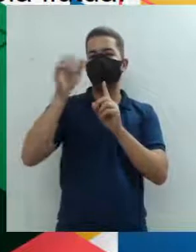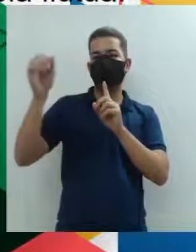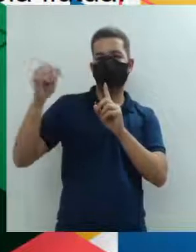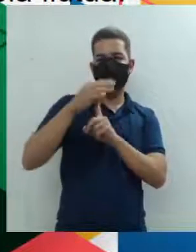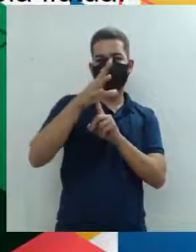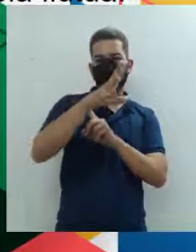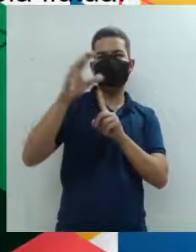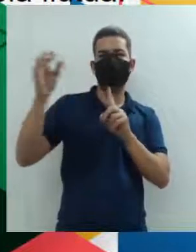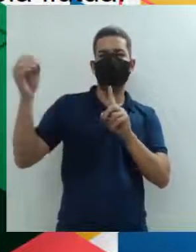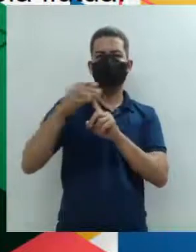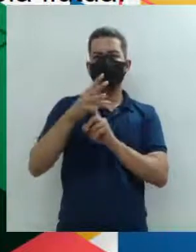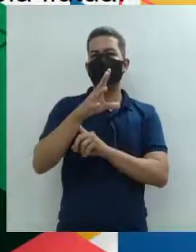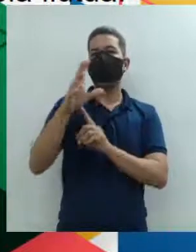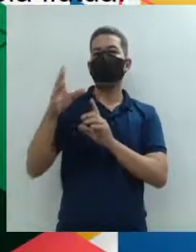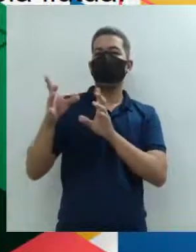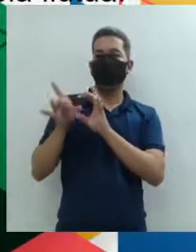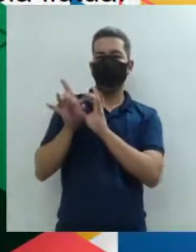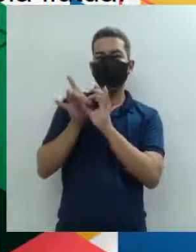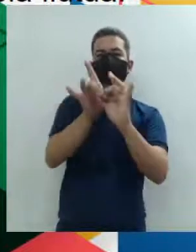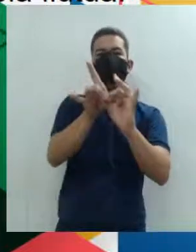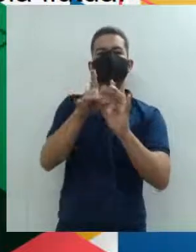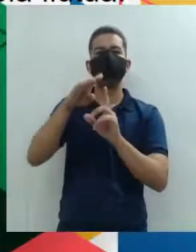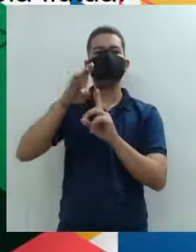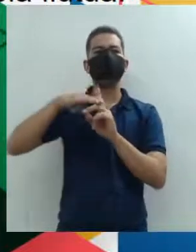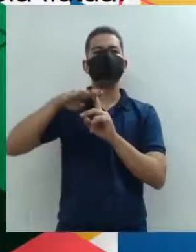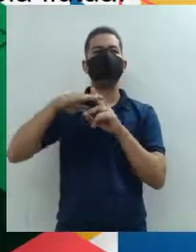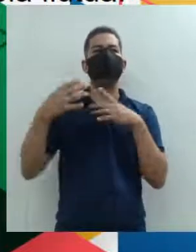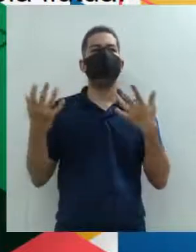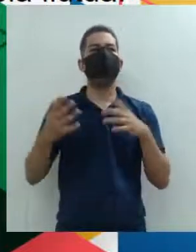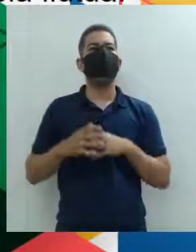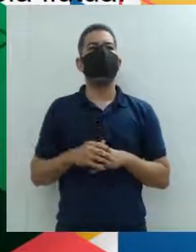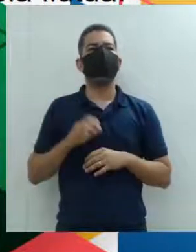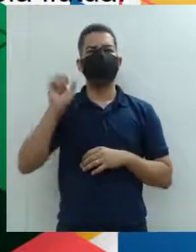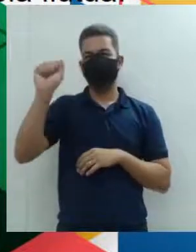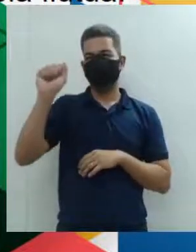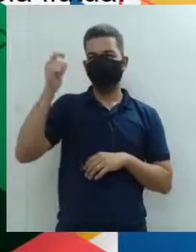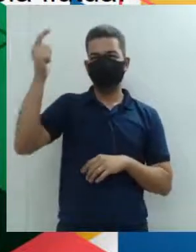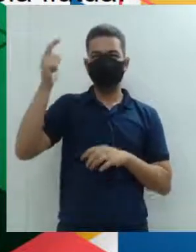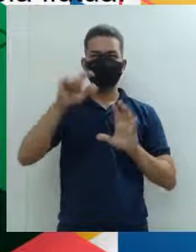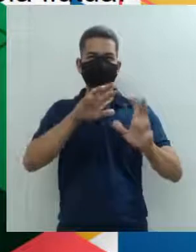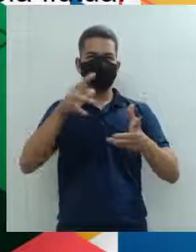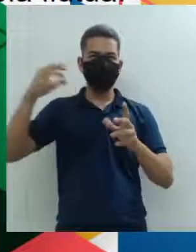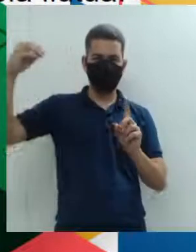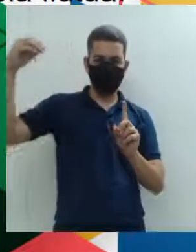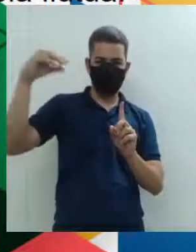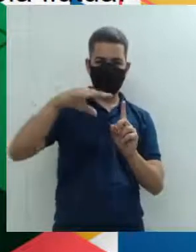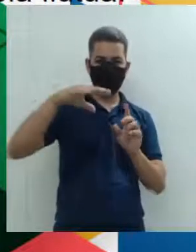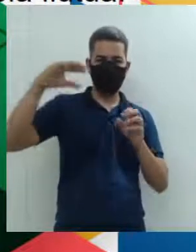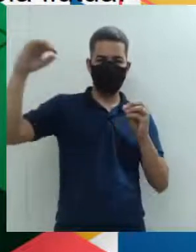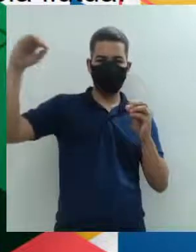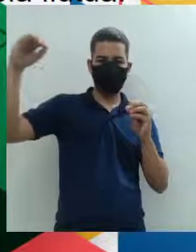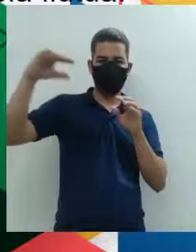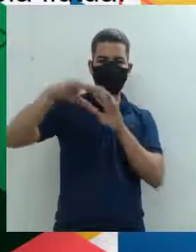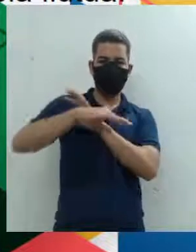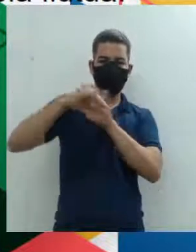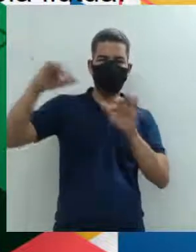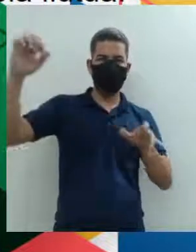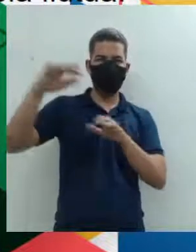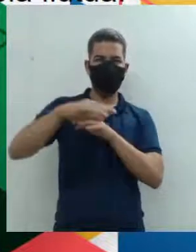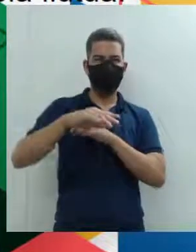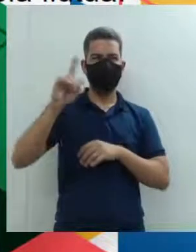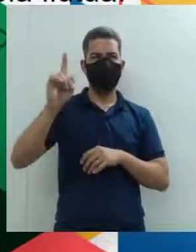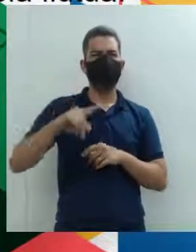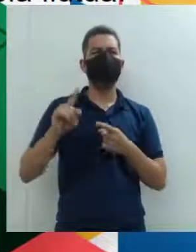através da condução térmica. Então vamos lá. Do Sol para a Terra, o calor que o Sol manda para a Terra. Eu tenho que processo aí? Como